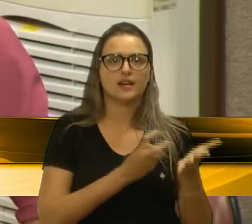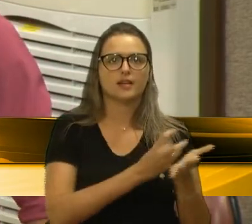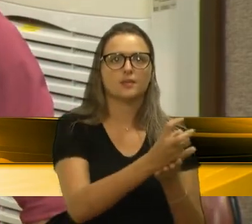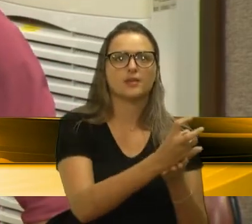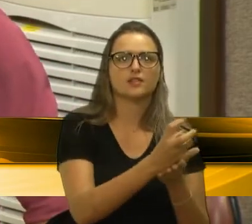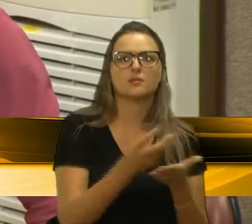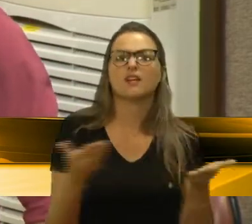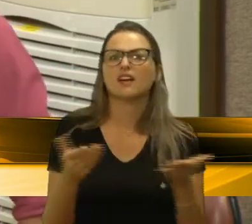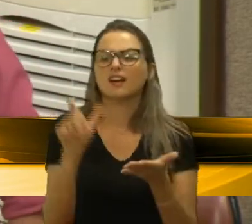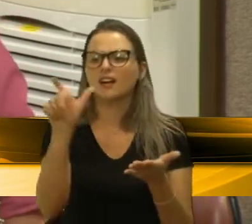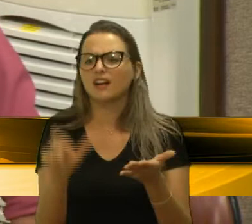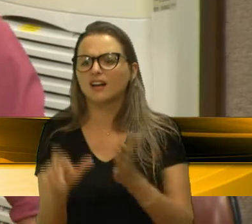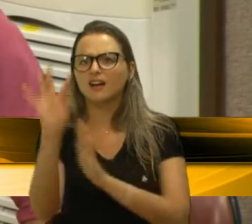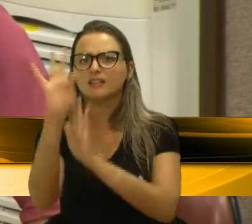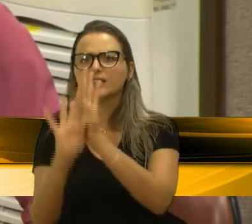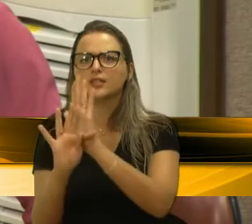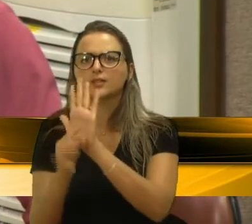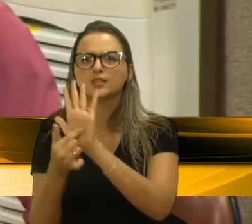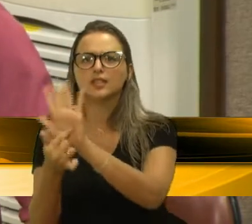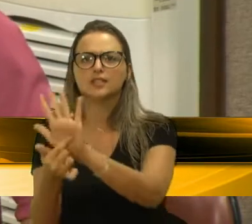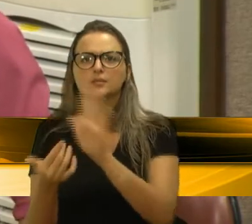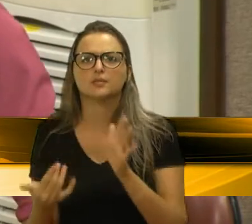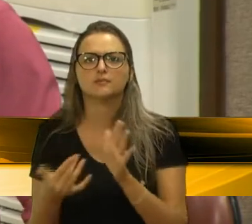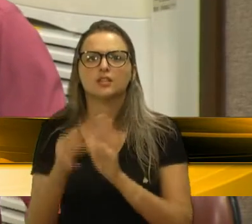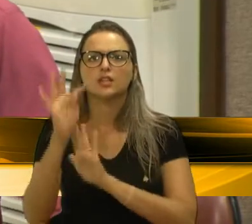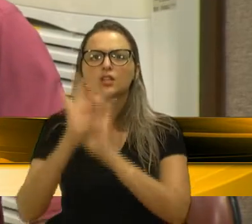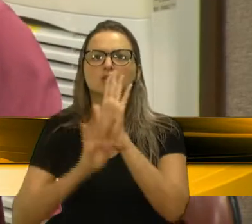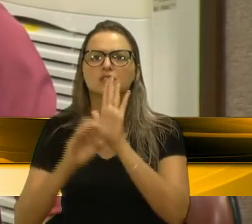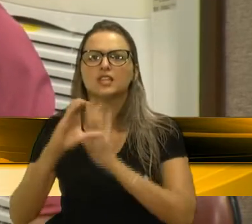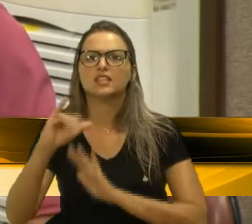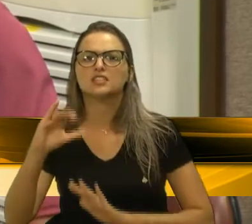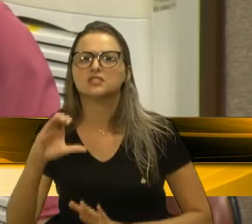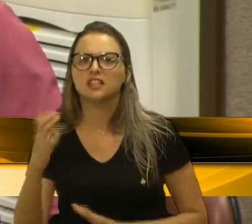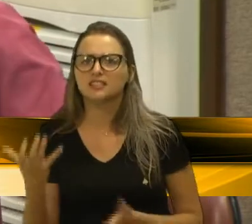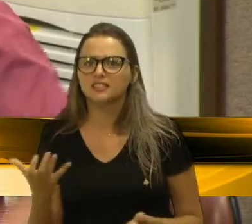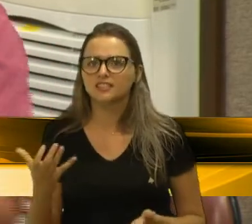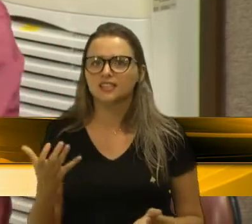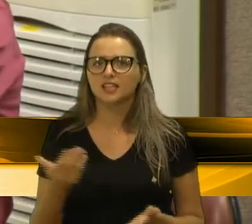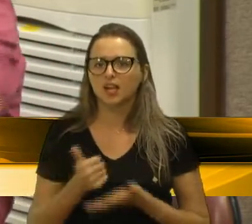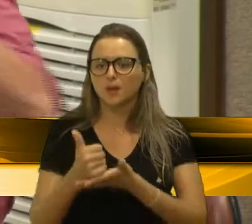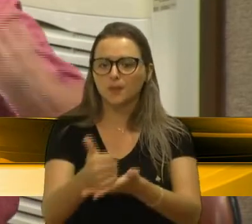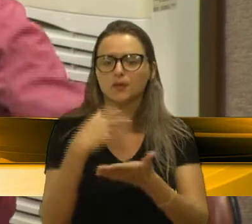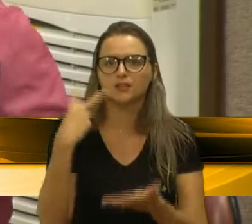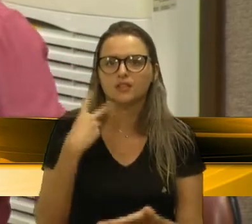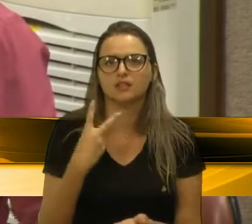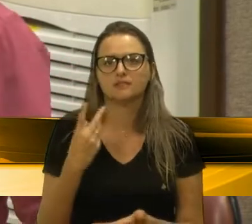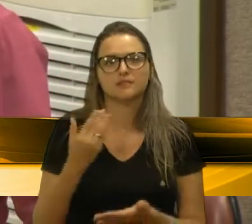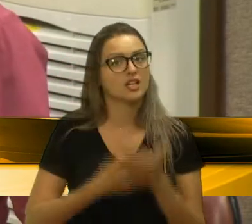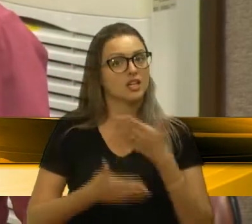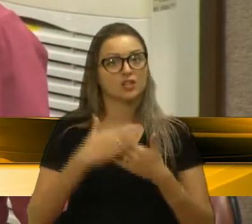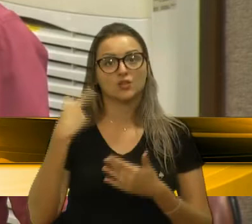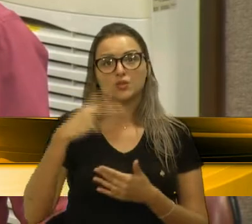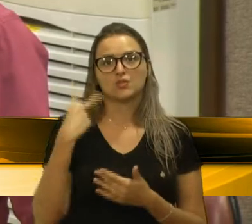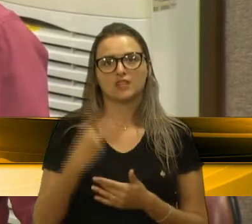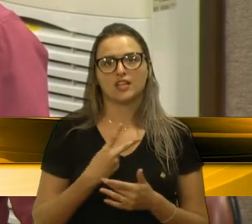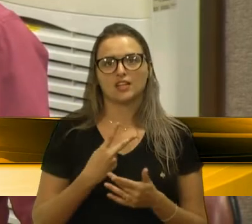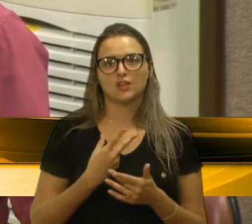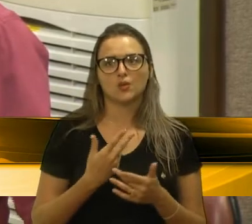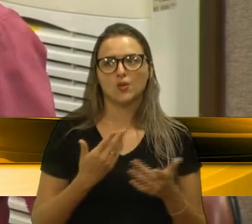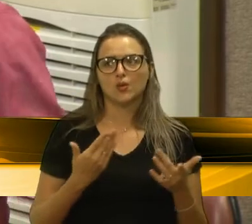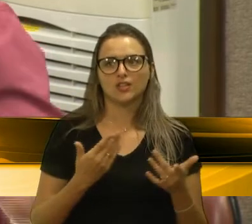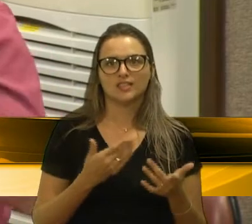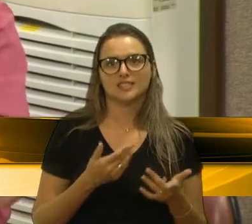nota cadê a nota dacic de outras entidades cadê os vereadores apanhando sozinho na rede social na rua